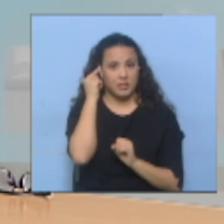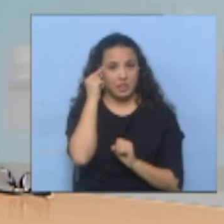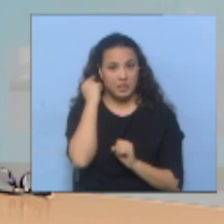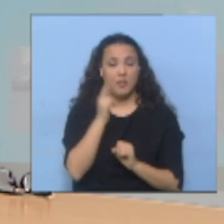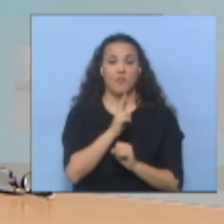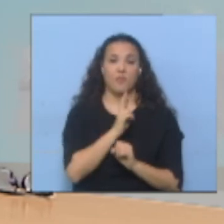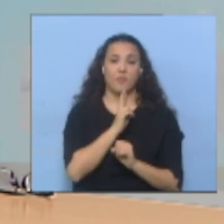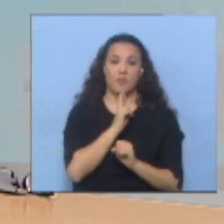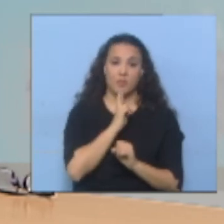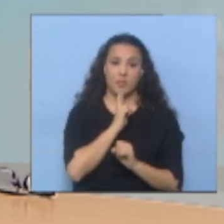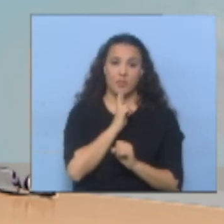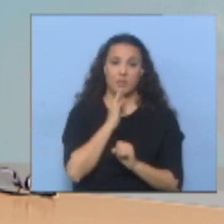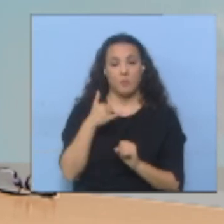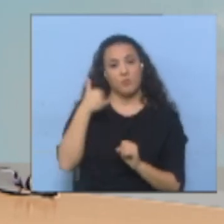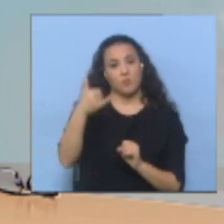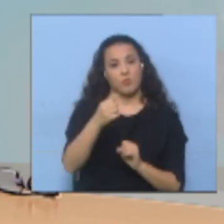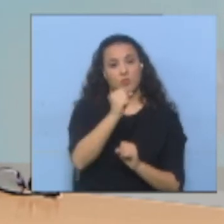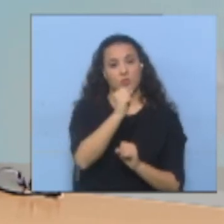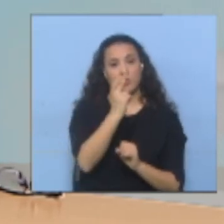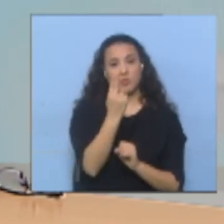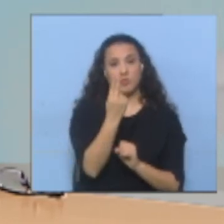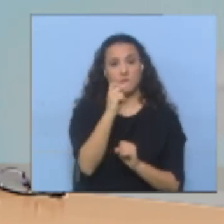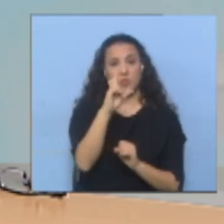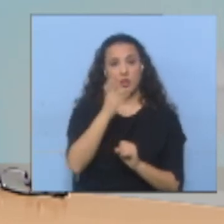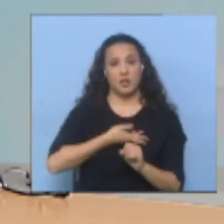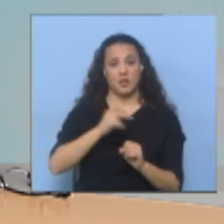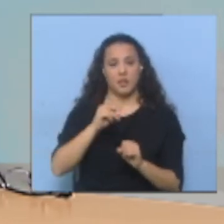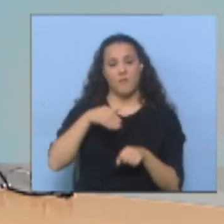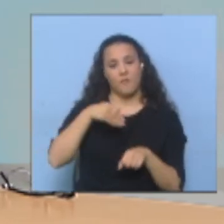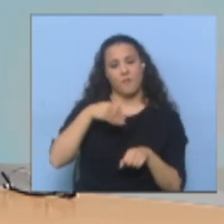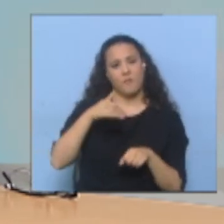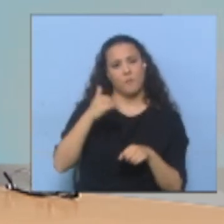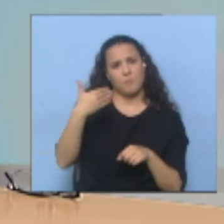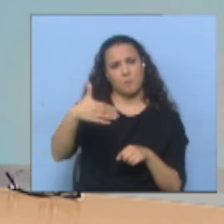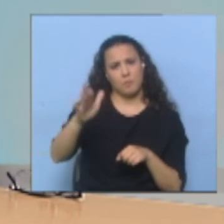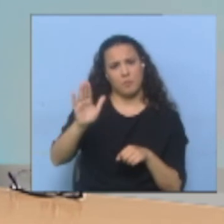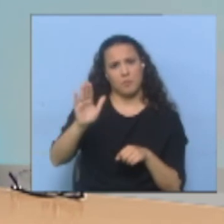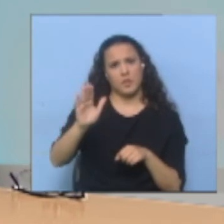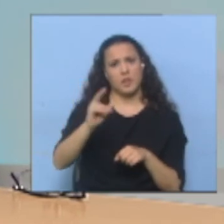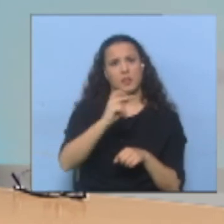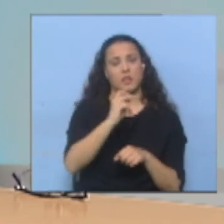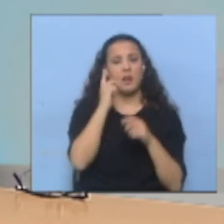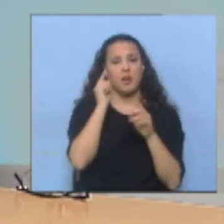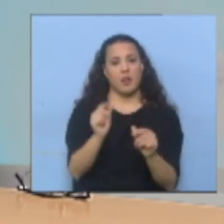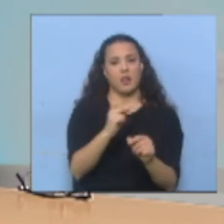Fátima e depois na Guarda. Mais logo, siga-nos também na rádio, na Antena 1,